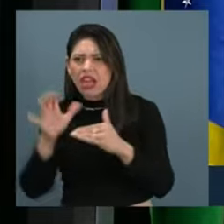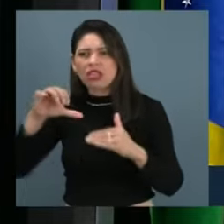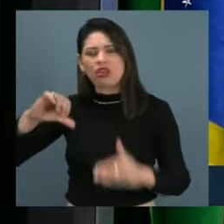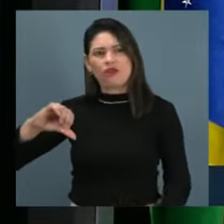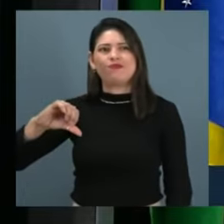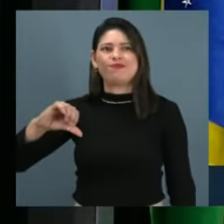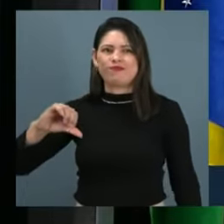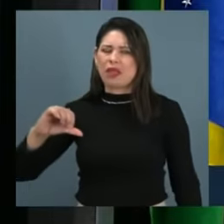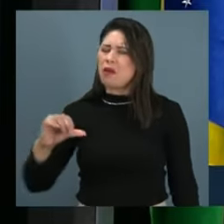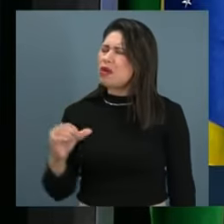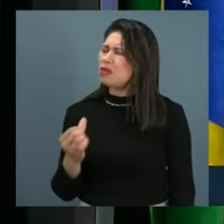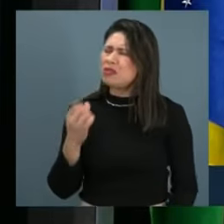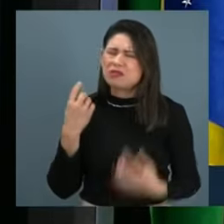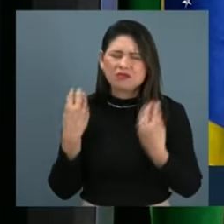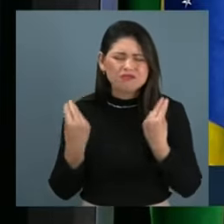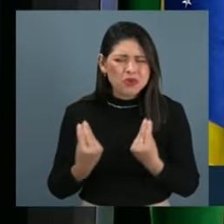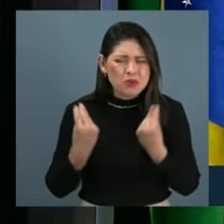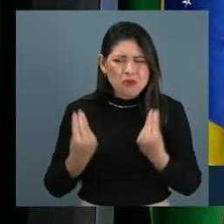com inocentes.